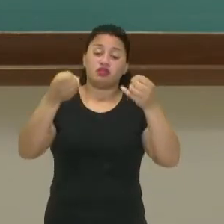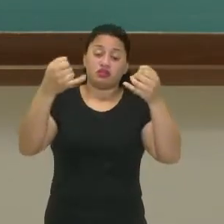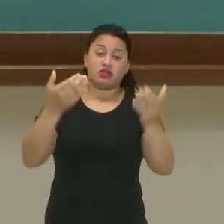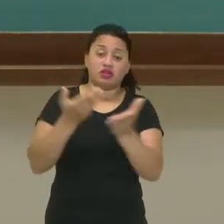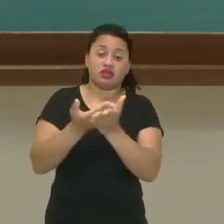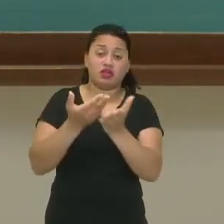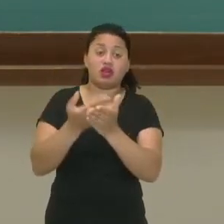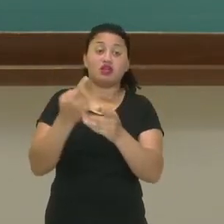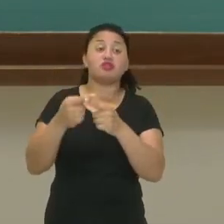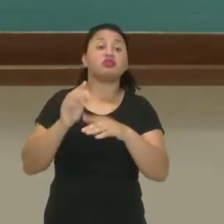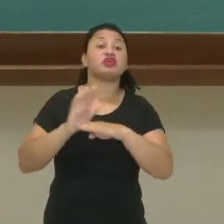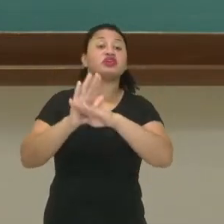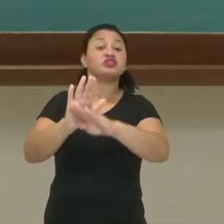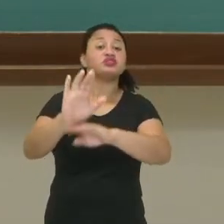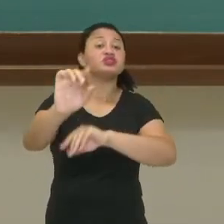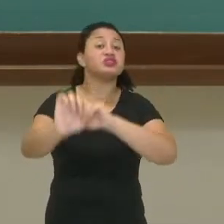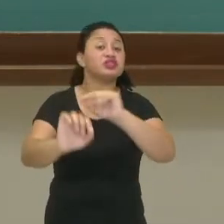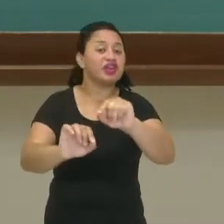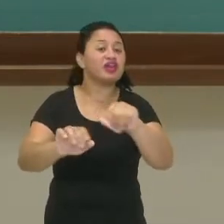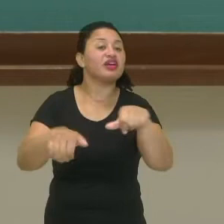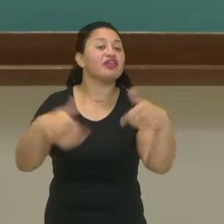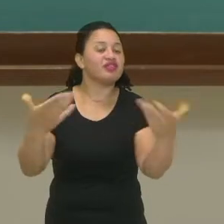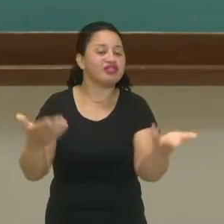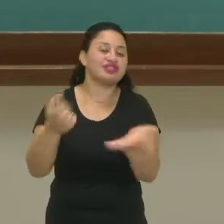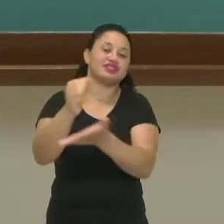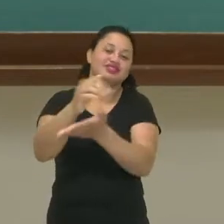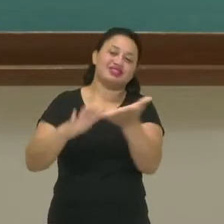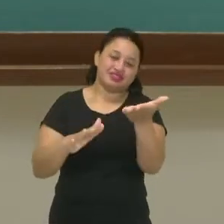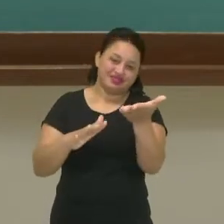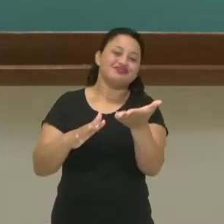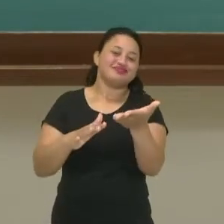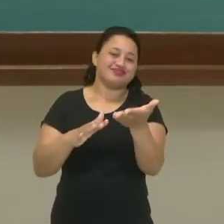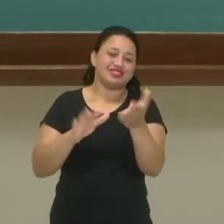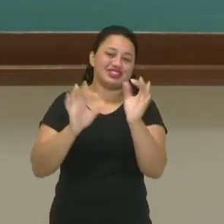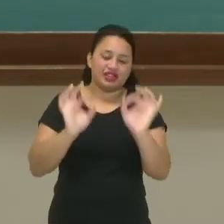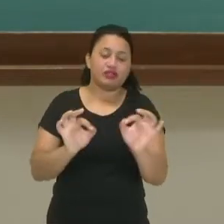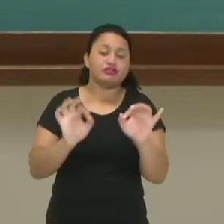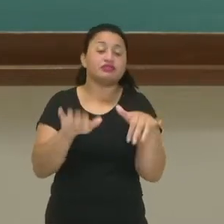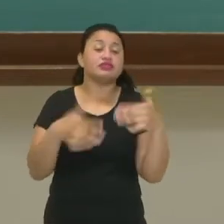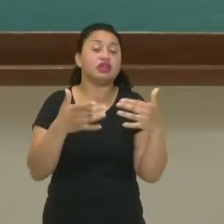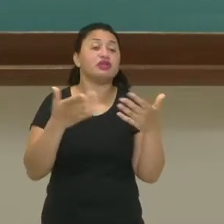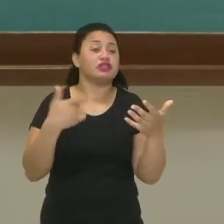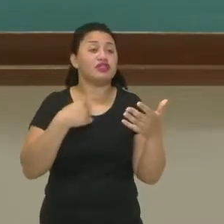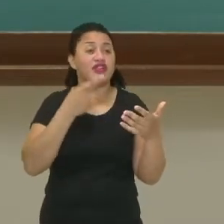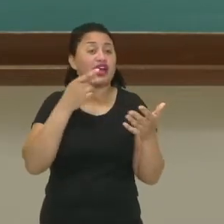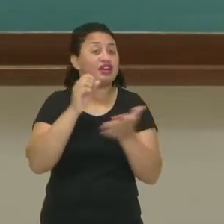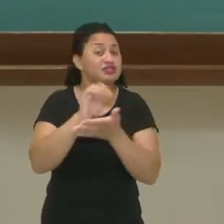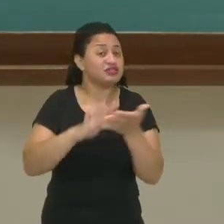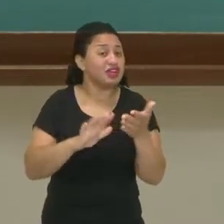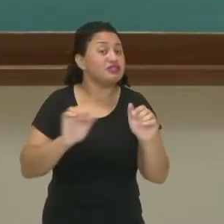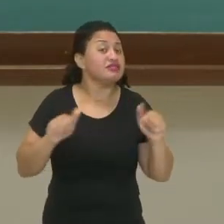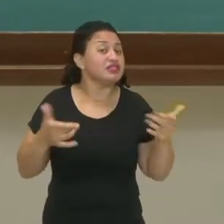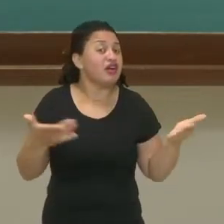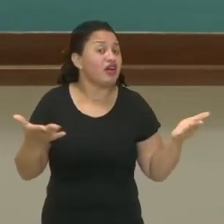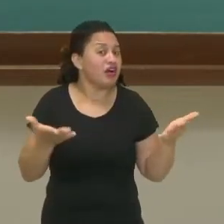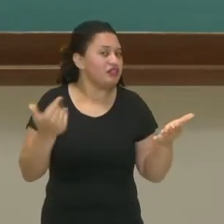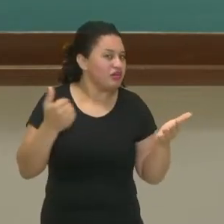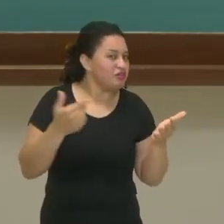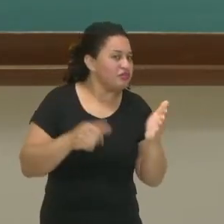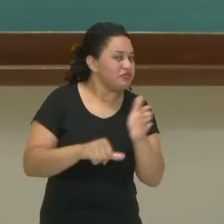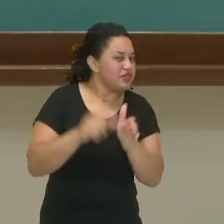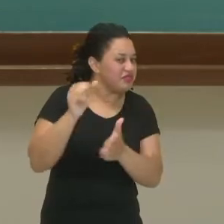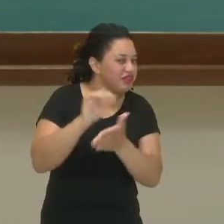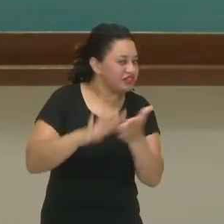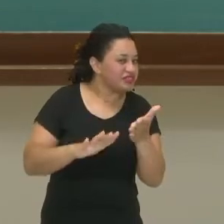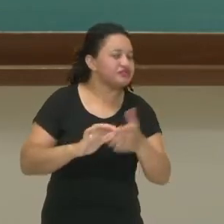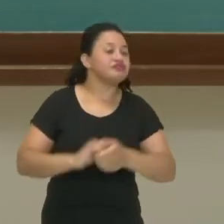ele auxilia onde? Lá na nossa atividade, na hora da confecção. E já que eu falei em atividade, vamos para a primeira?